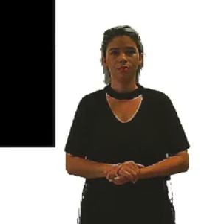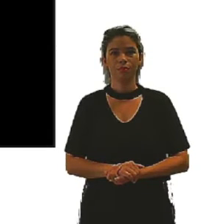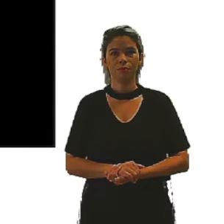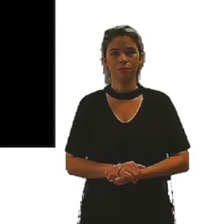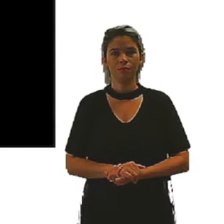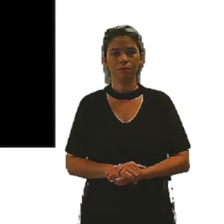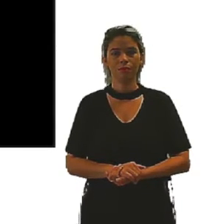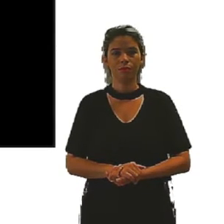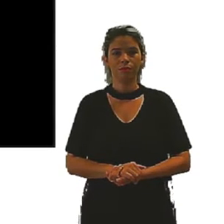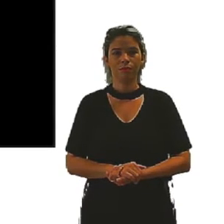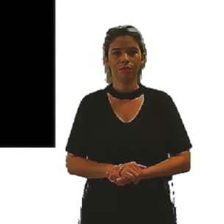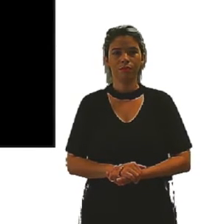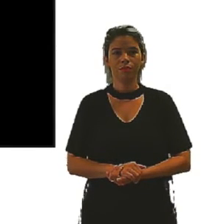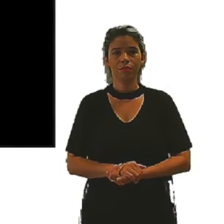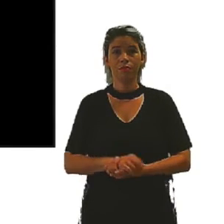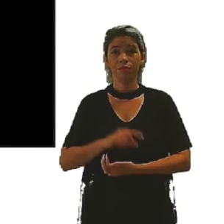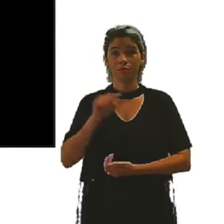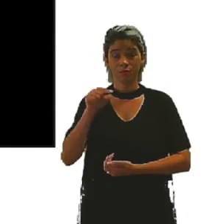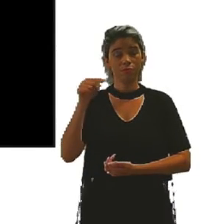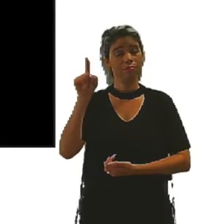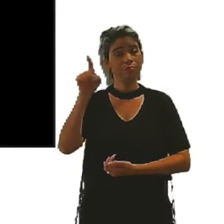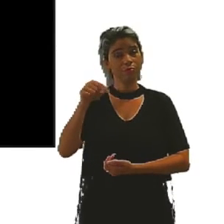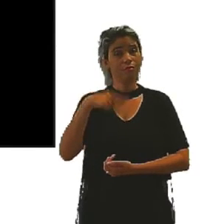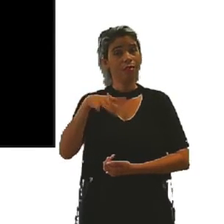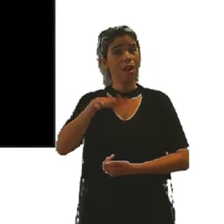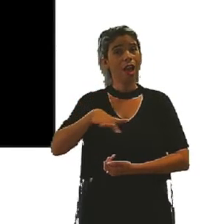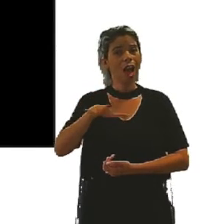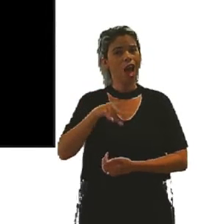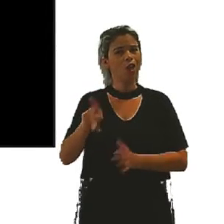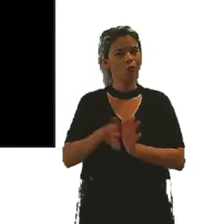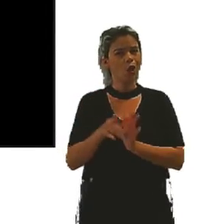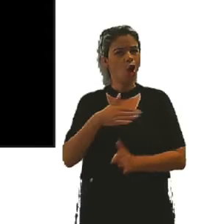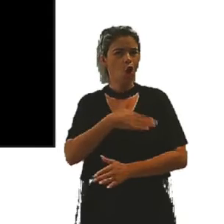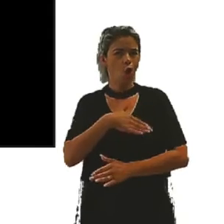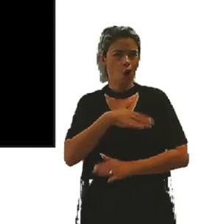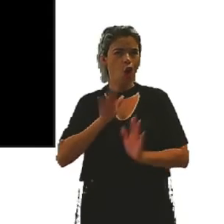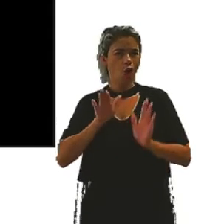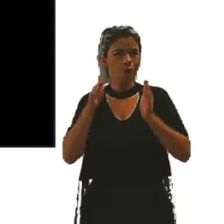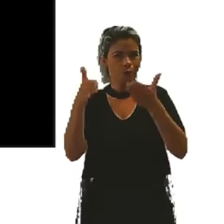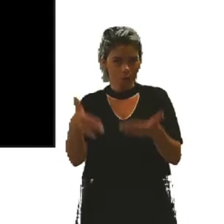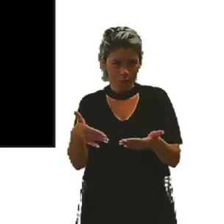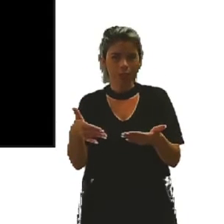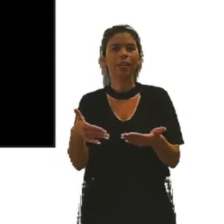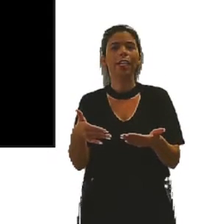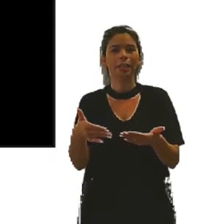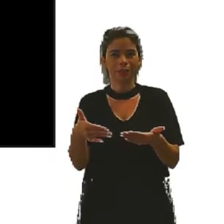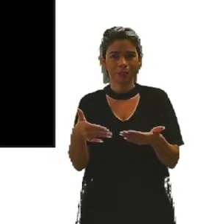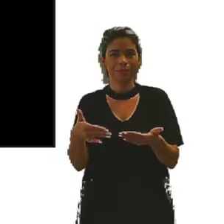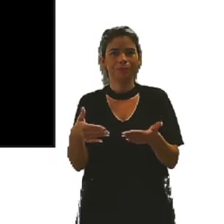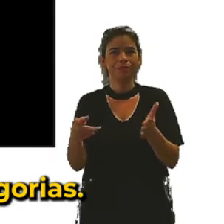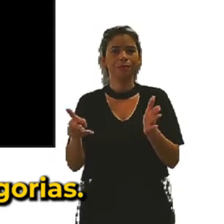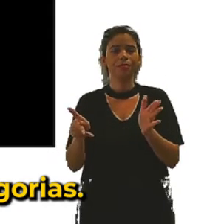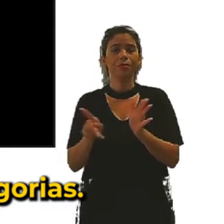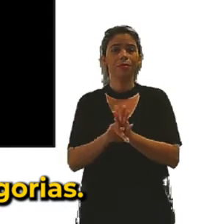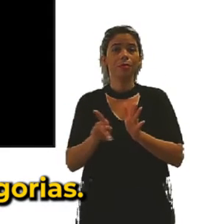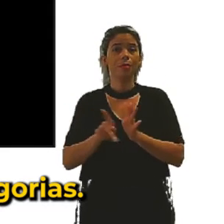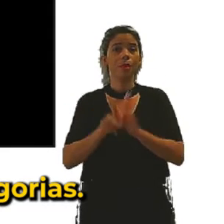Vamos ao local, às espacialidades. Eu gosto muito de focar, viu, doutora Luciana,